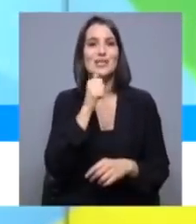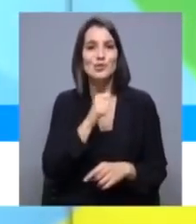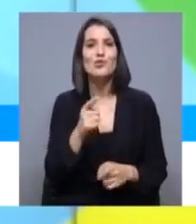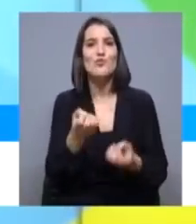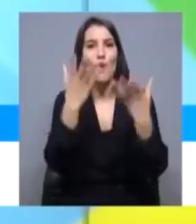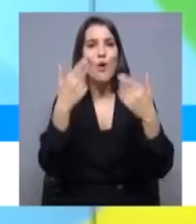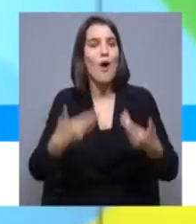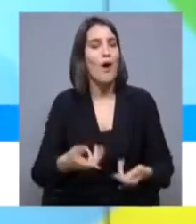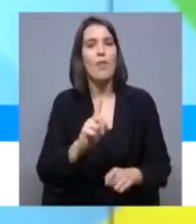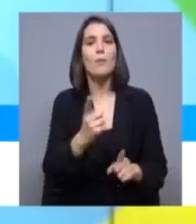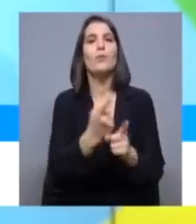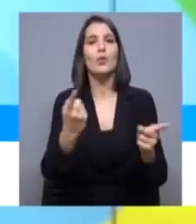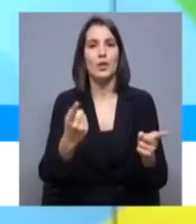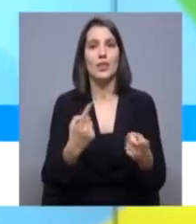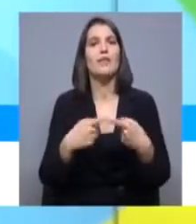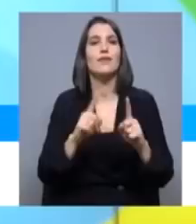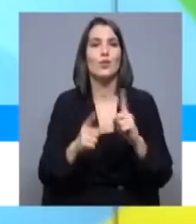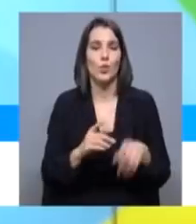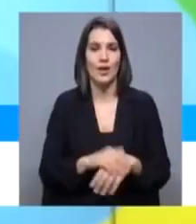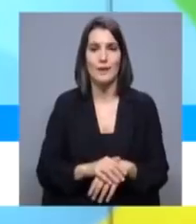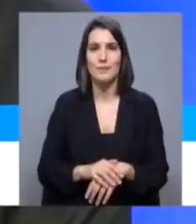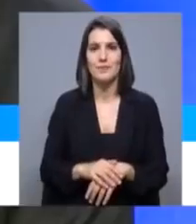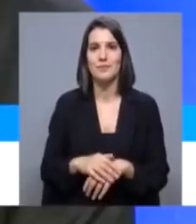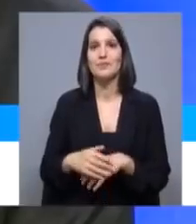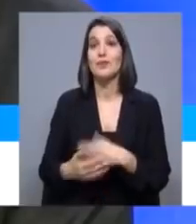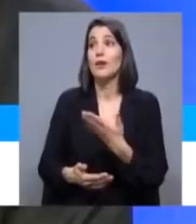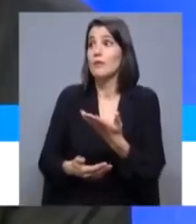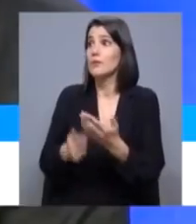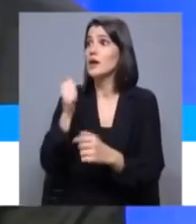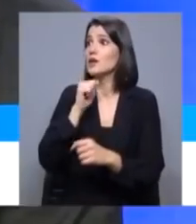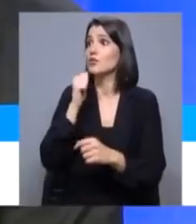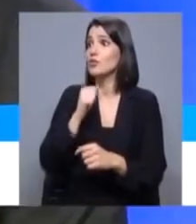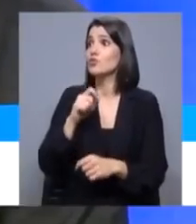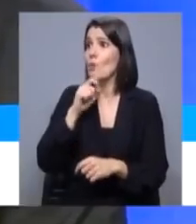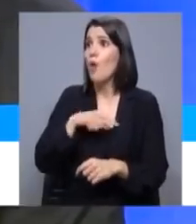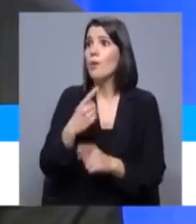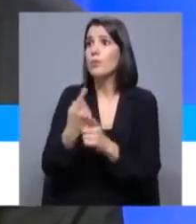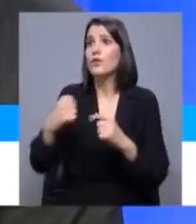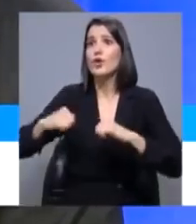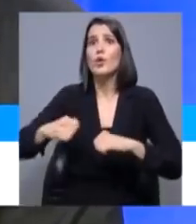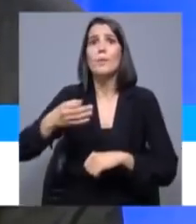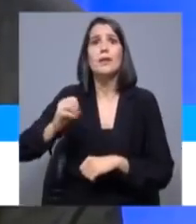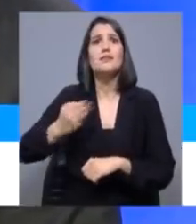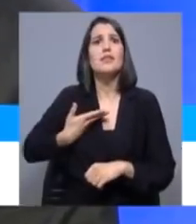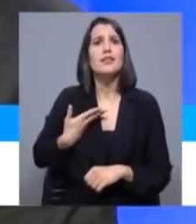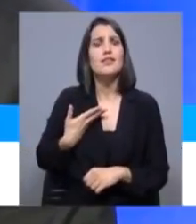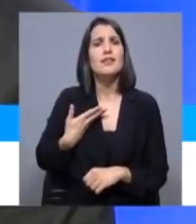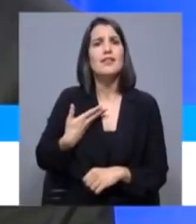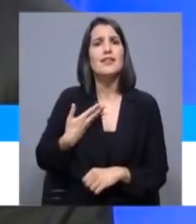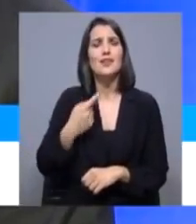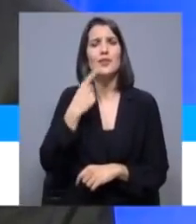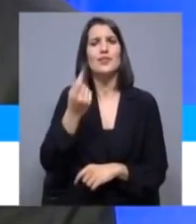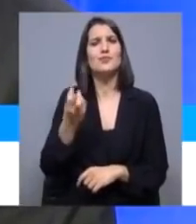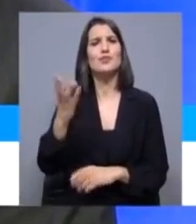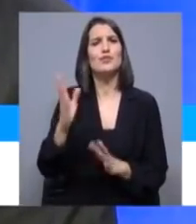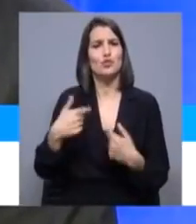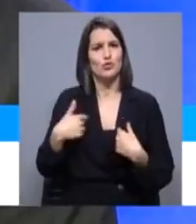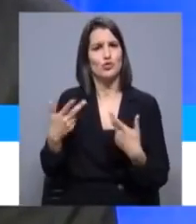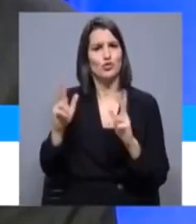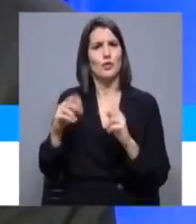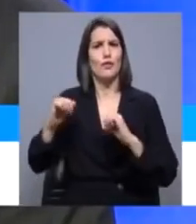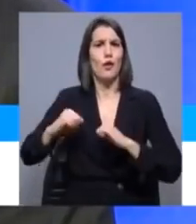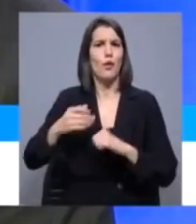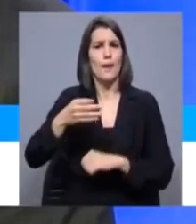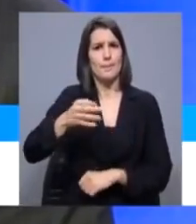sobre o possível agora não é porque o que é que mudou o que acontecer você que é que estamos nos Açores foi possível nós fizemos o percurso é esse aí e eu já disse várias vezes que